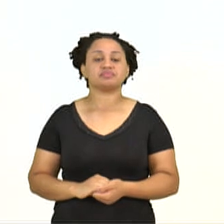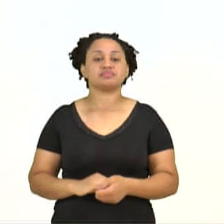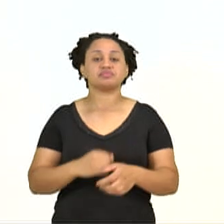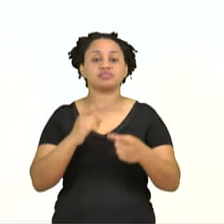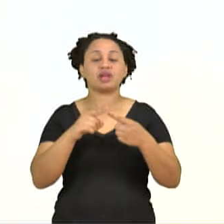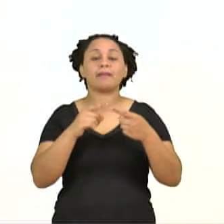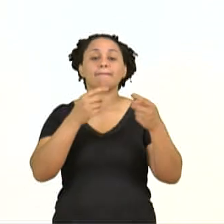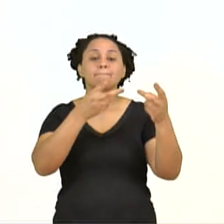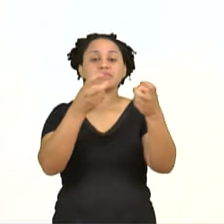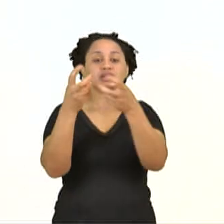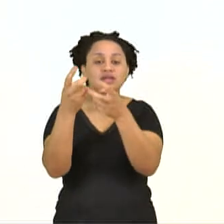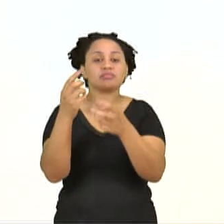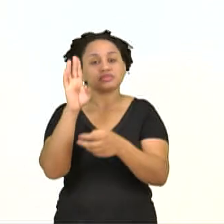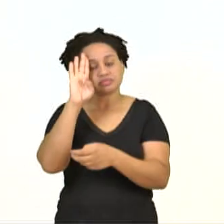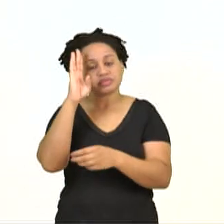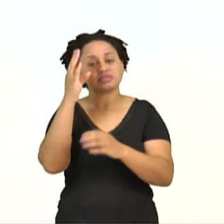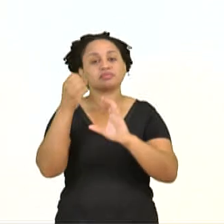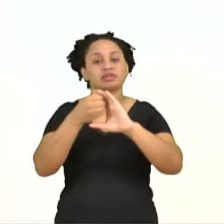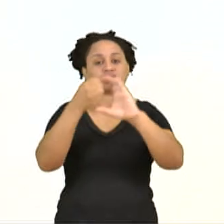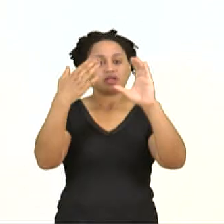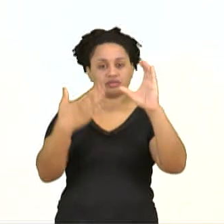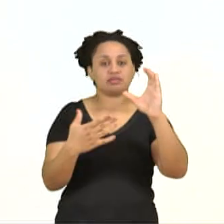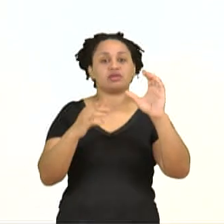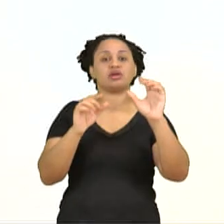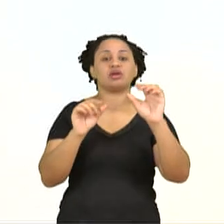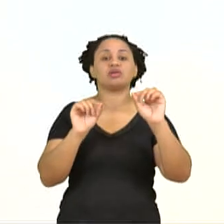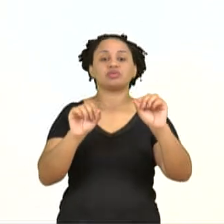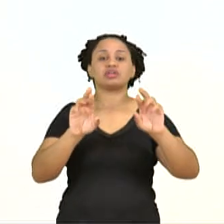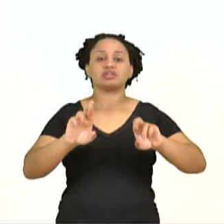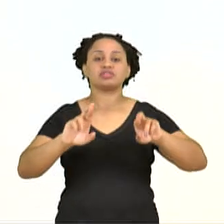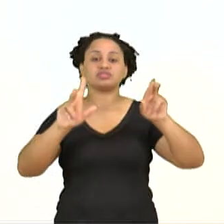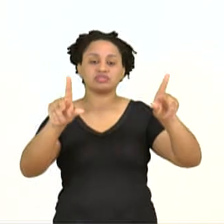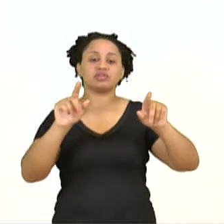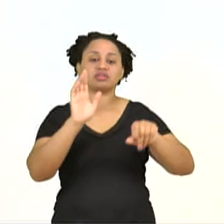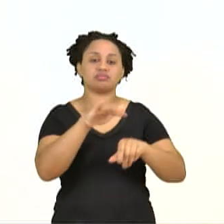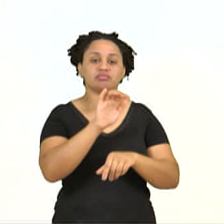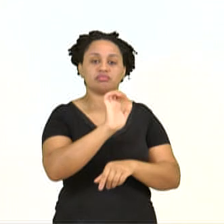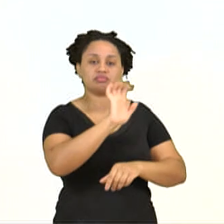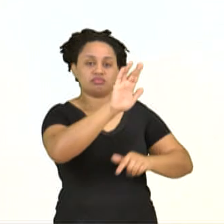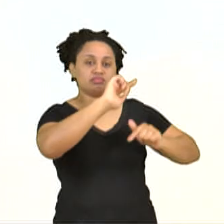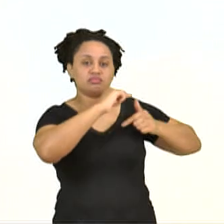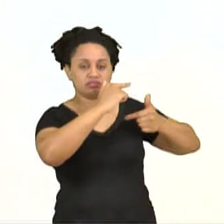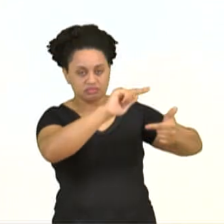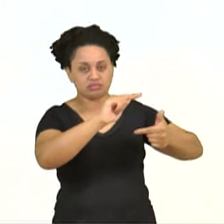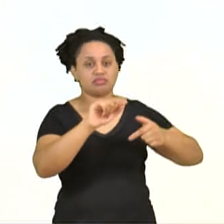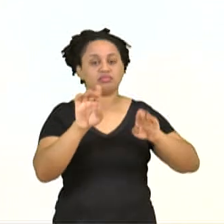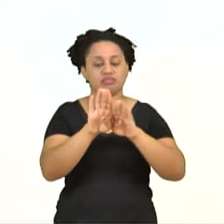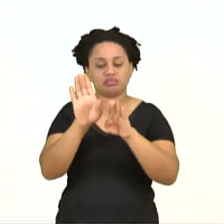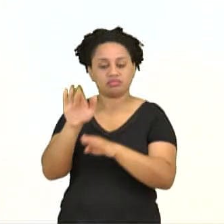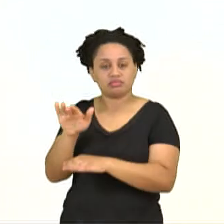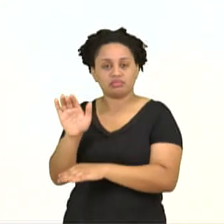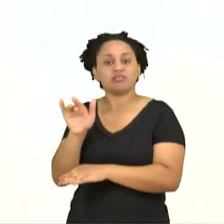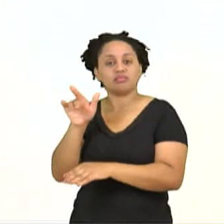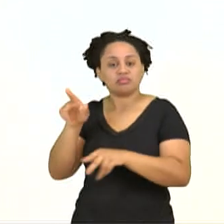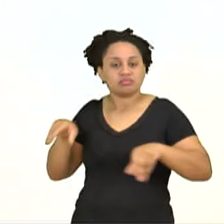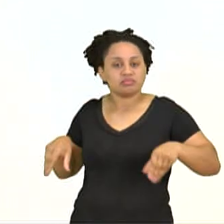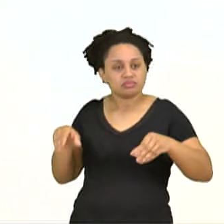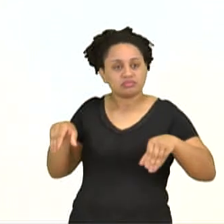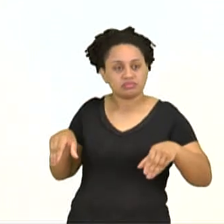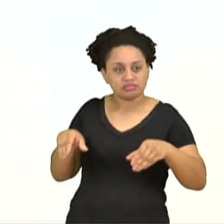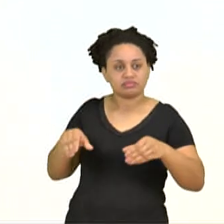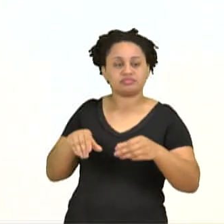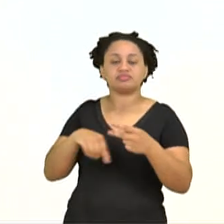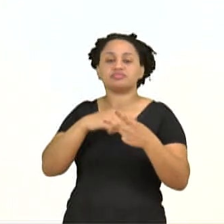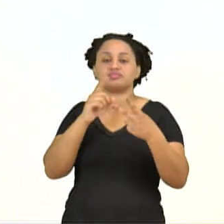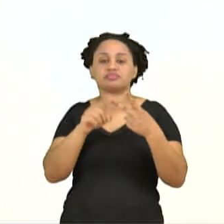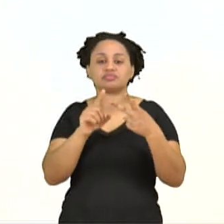Identifique as principais características que diferenciam o basquetebol tradicional e do basquetebol de cadeiras de rodas.